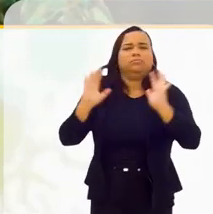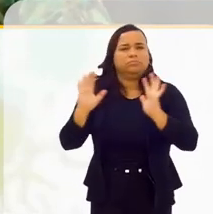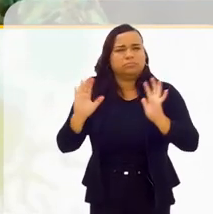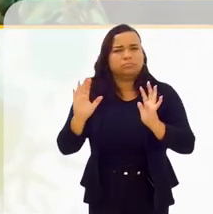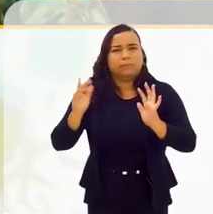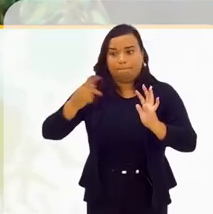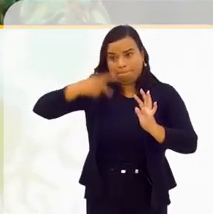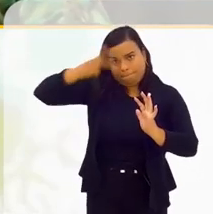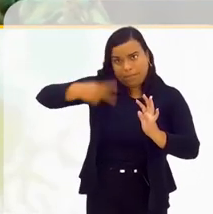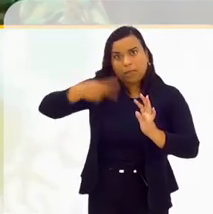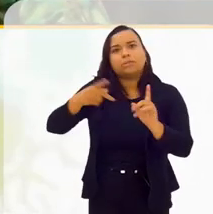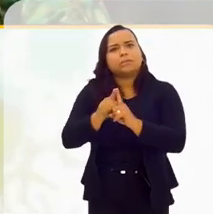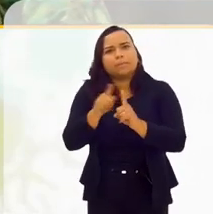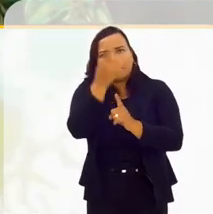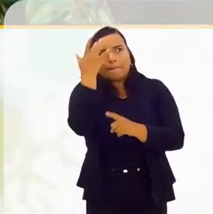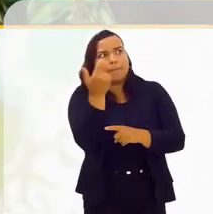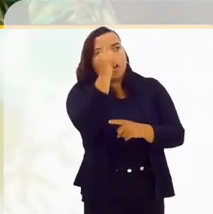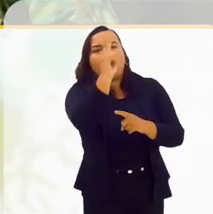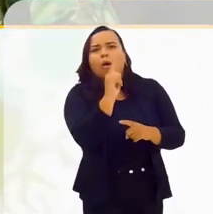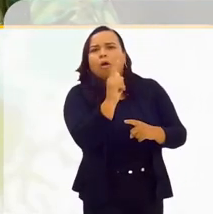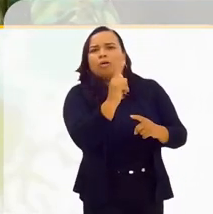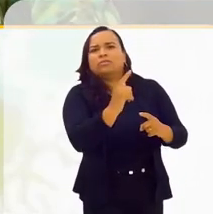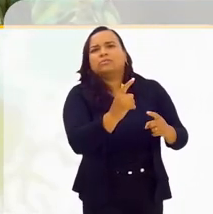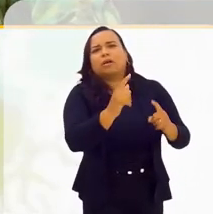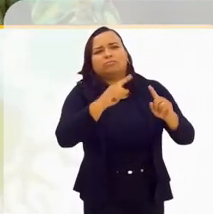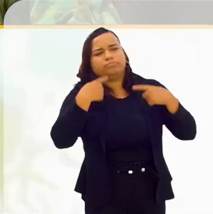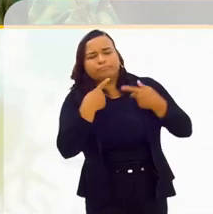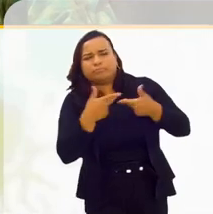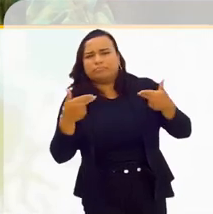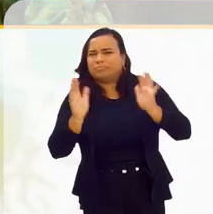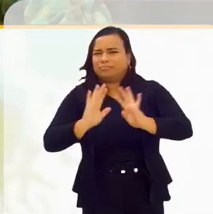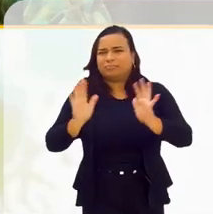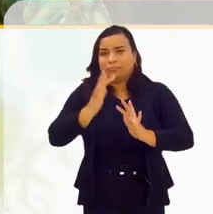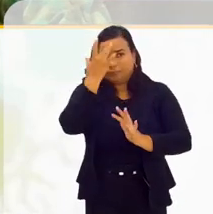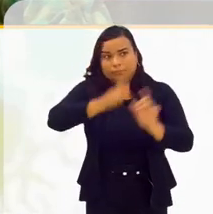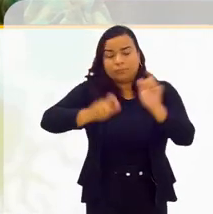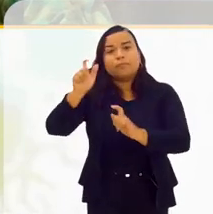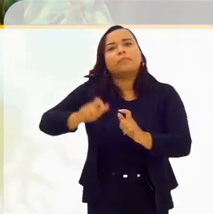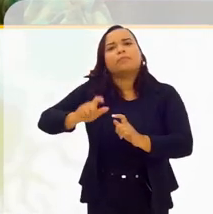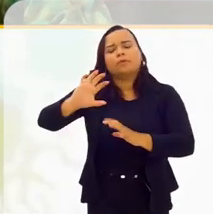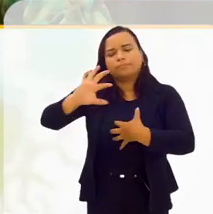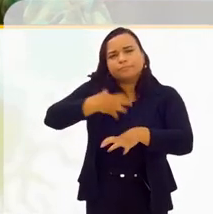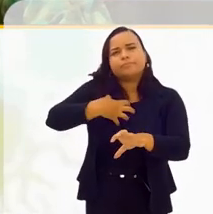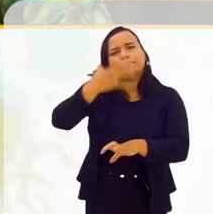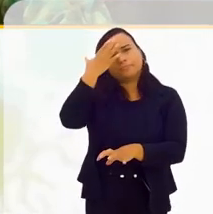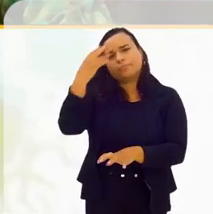minhas e dos outros com pessoas que não entendiam melhor isso daí foi